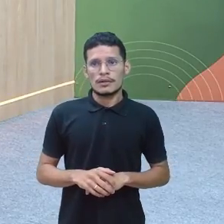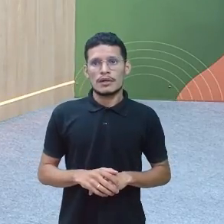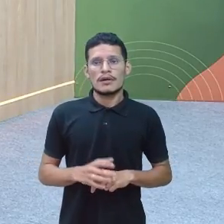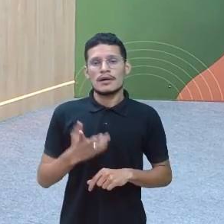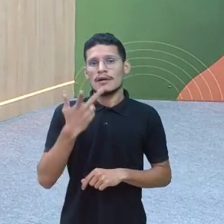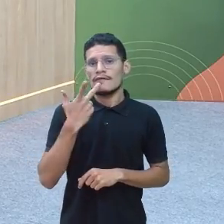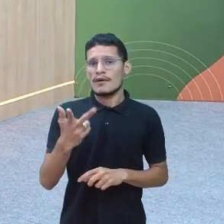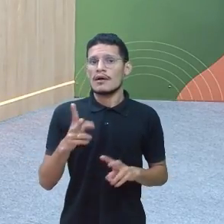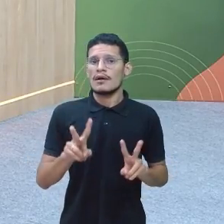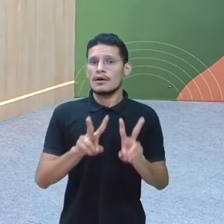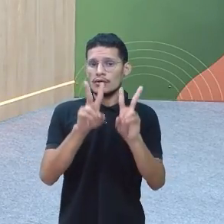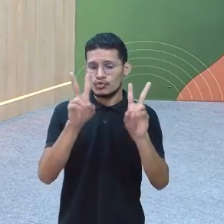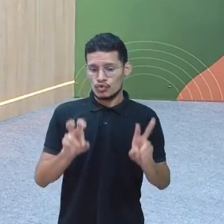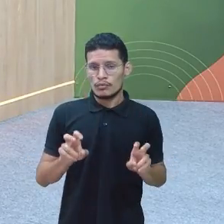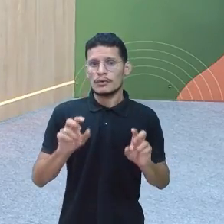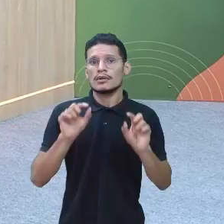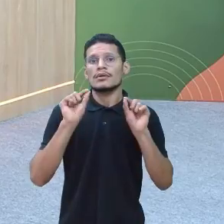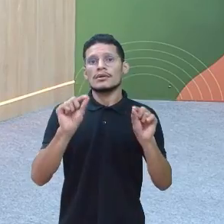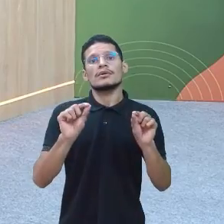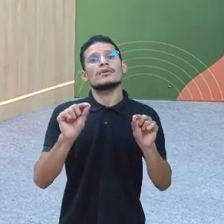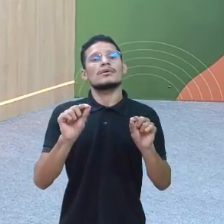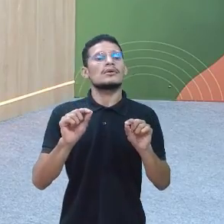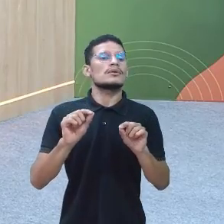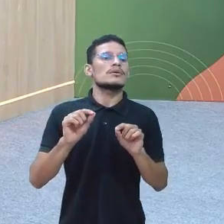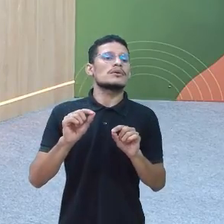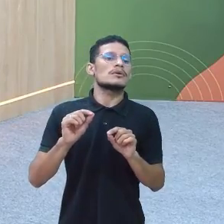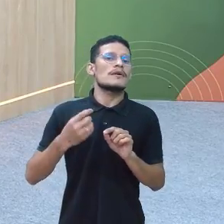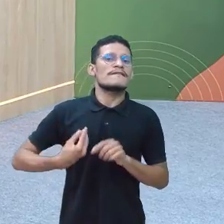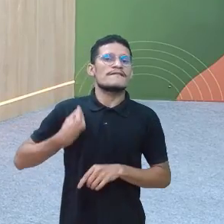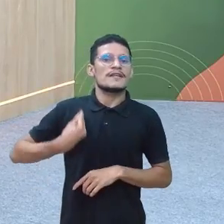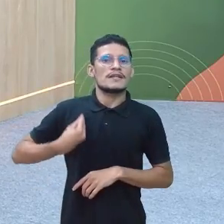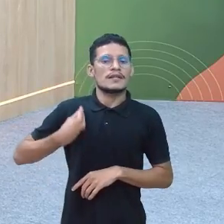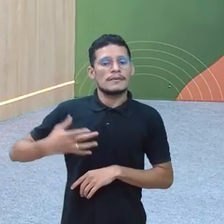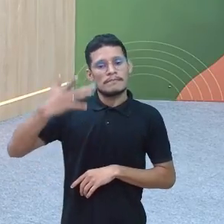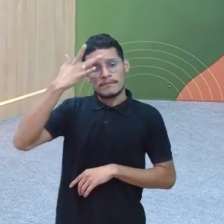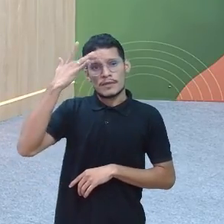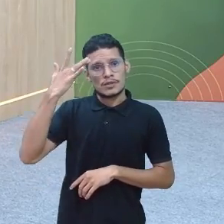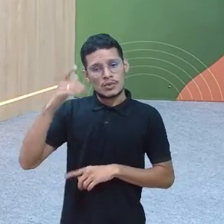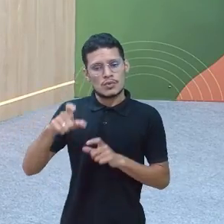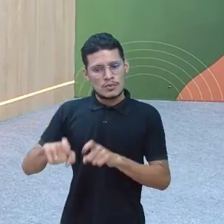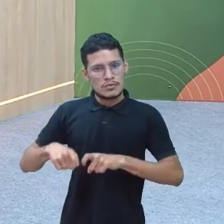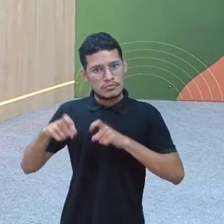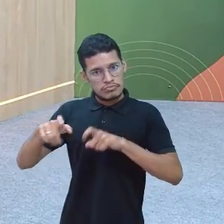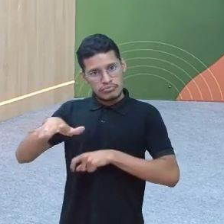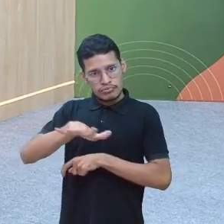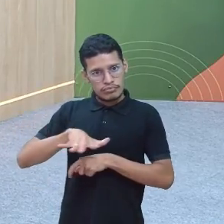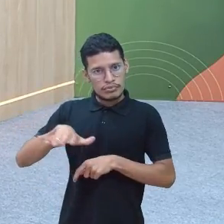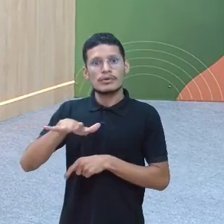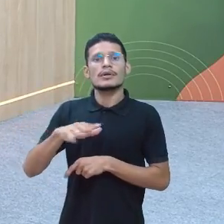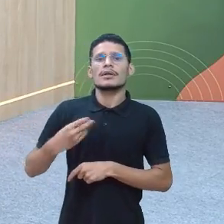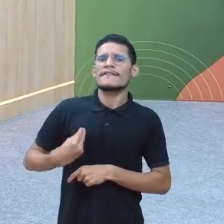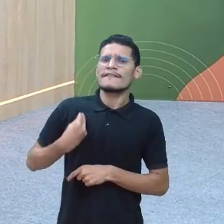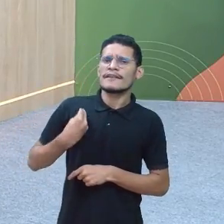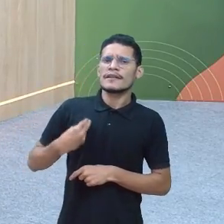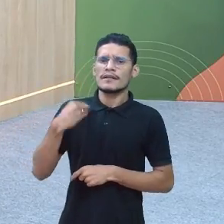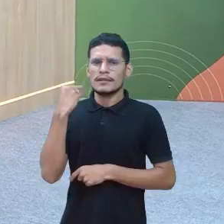vai falar, na sua grande maioria, sobre o cotidiano do sertanejo, sobre as suas vidas,